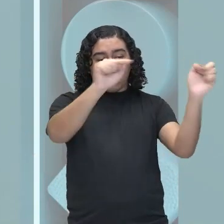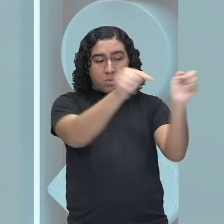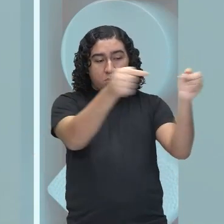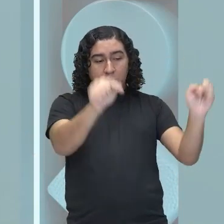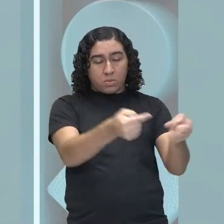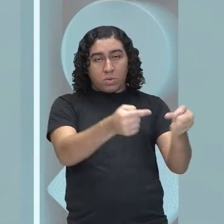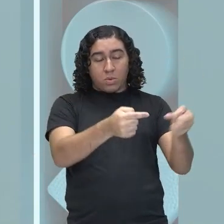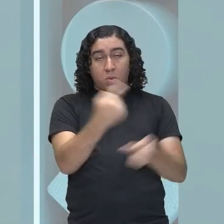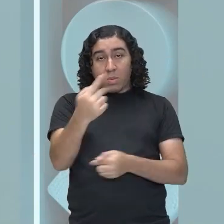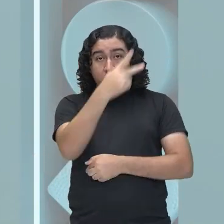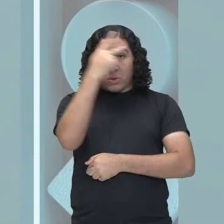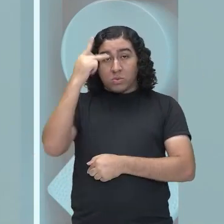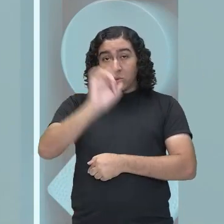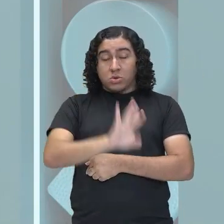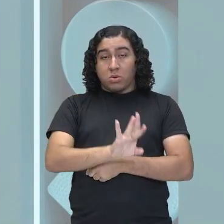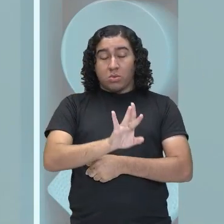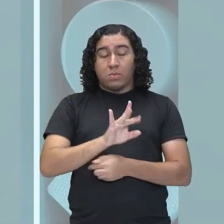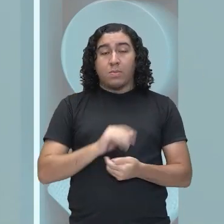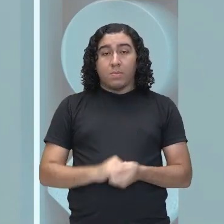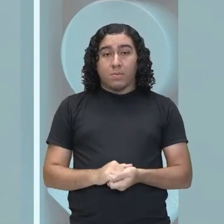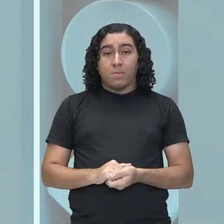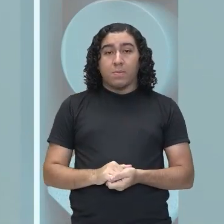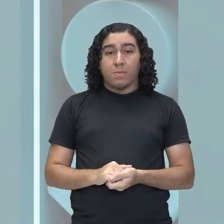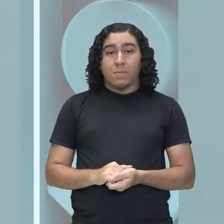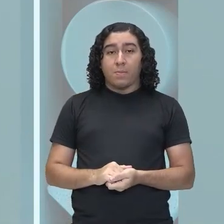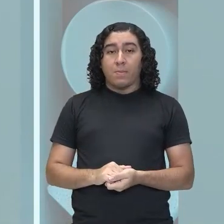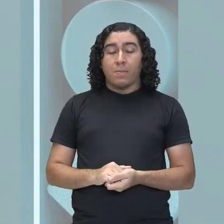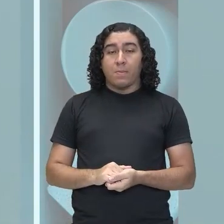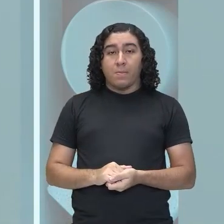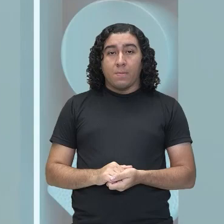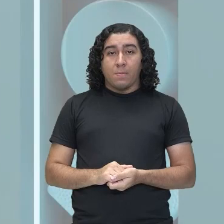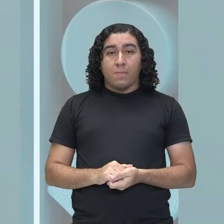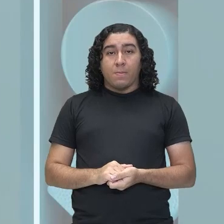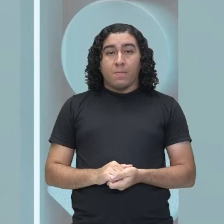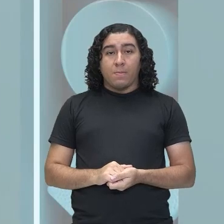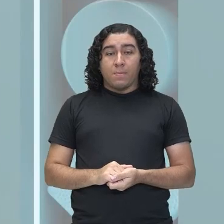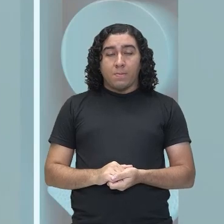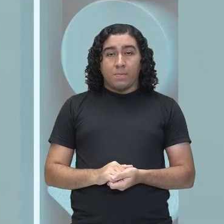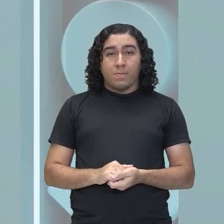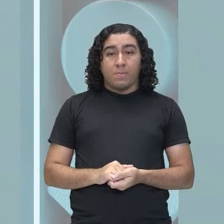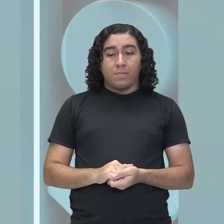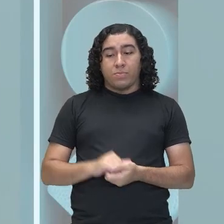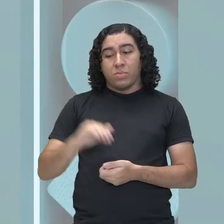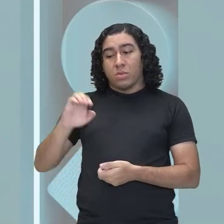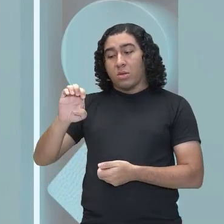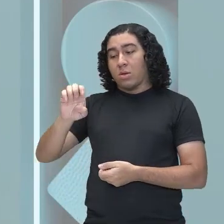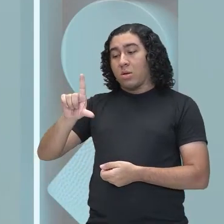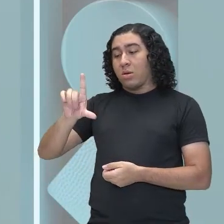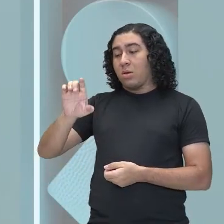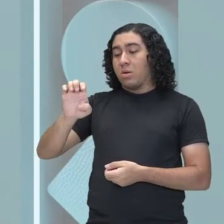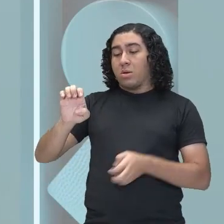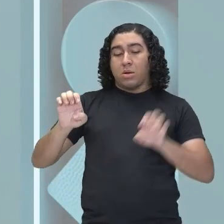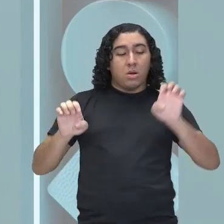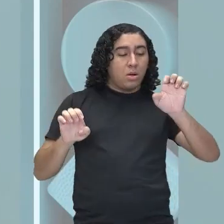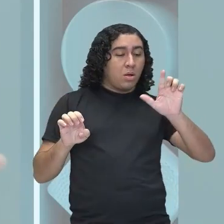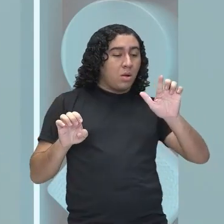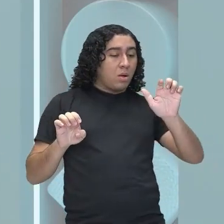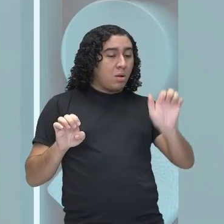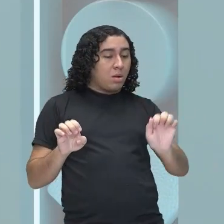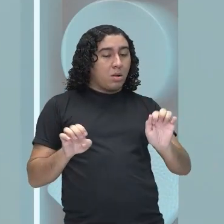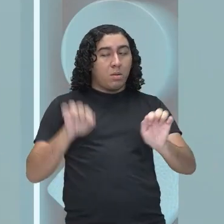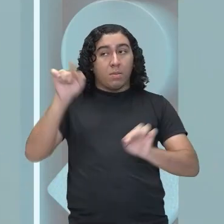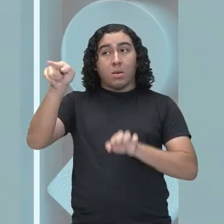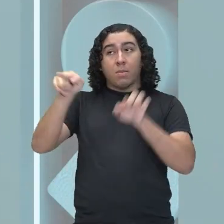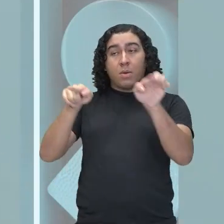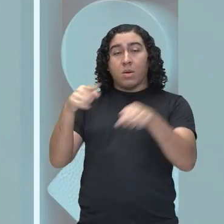apenas uma pessoa aquela com quem eu falo uma única pessoa tu e se eu me referir a ele ou a elha ou a Usted também é uma